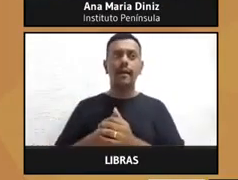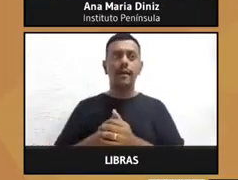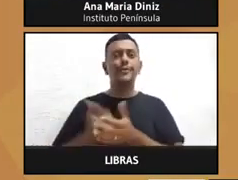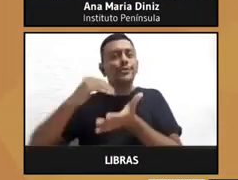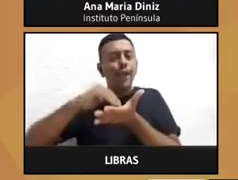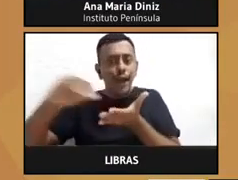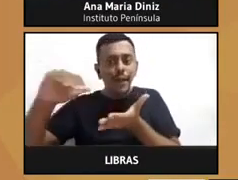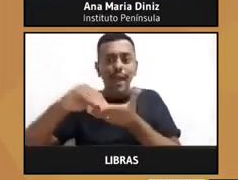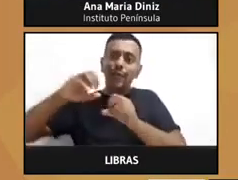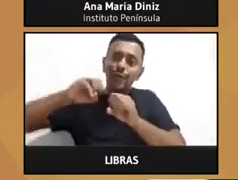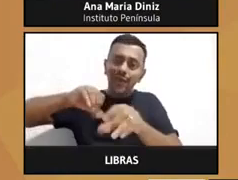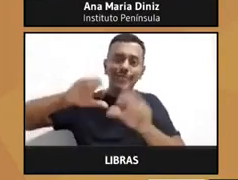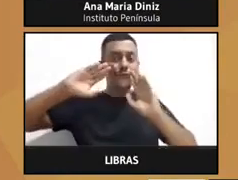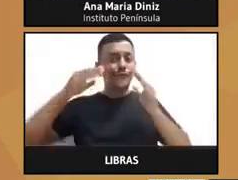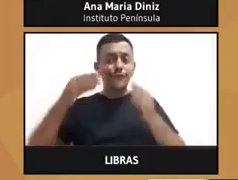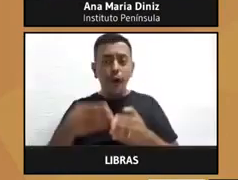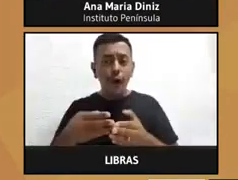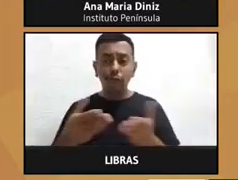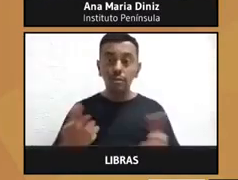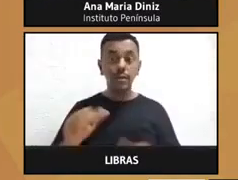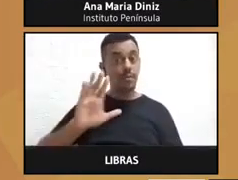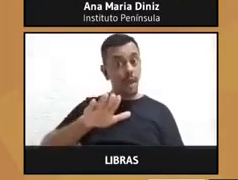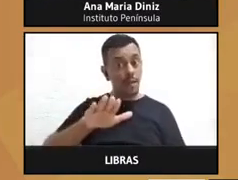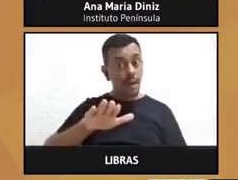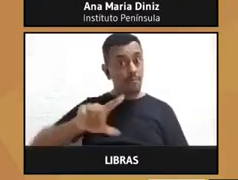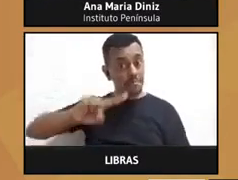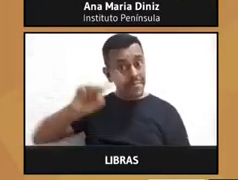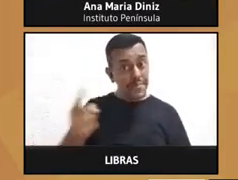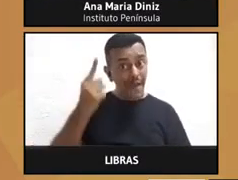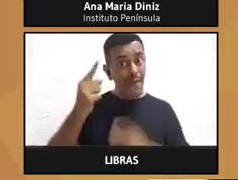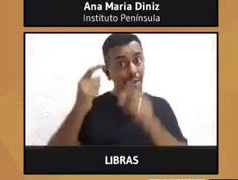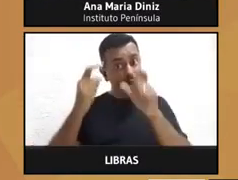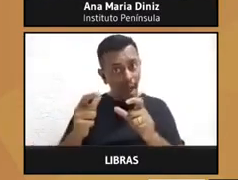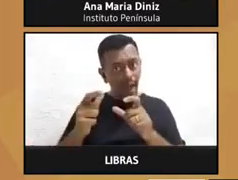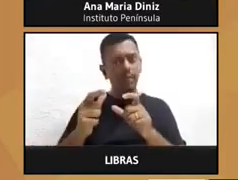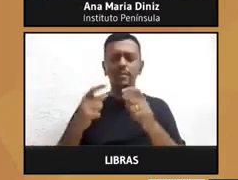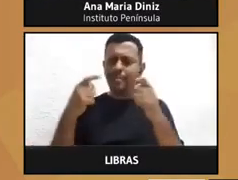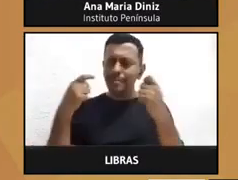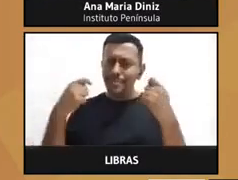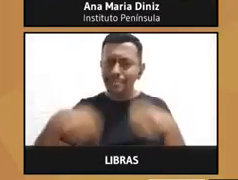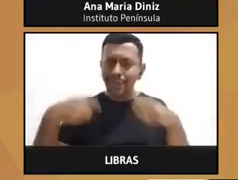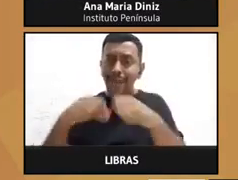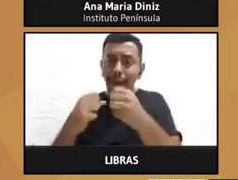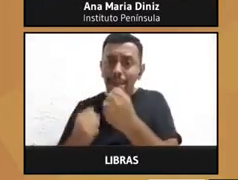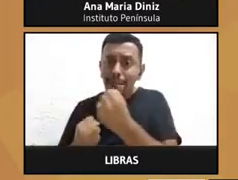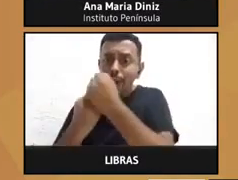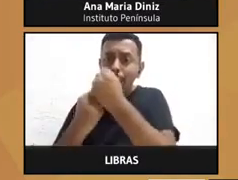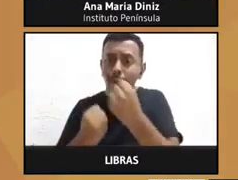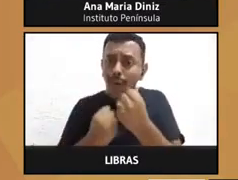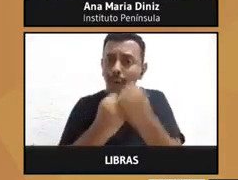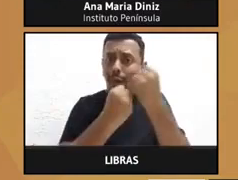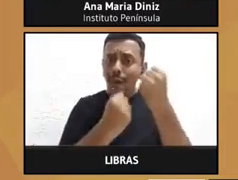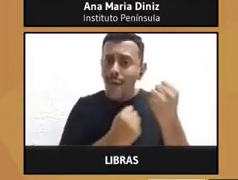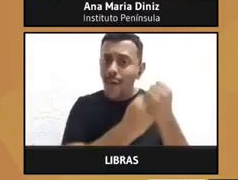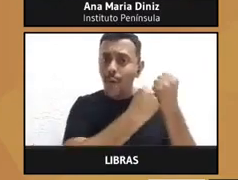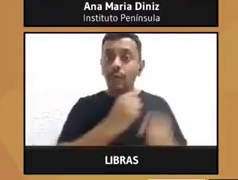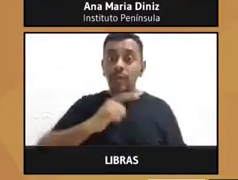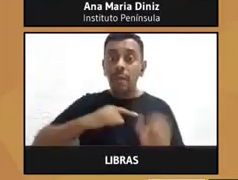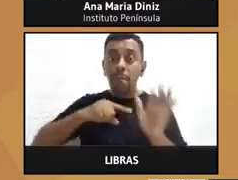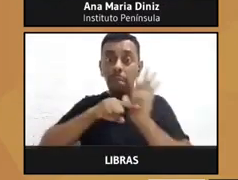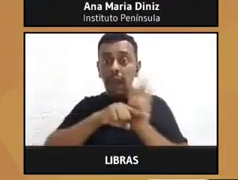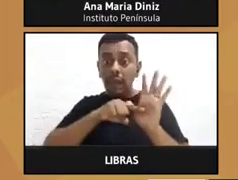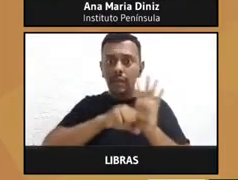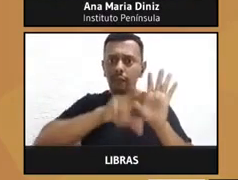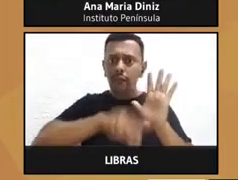primeiro lugar, dê apoio às pessoas. Nós temos várias pesquisas mostrando que não é nas escolas